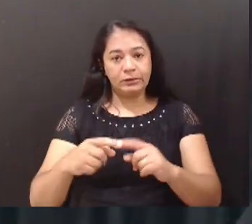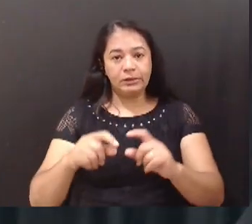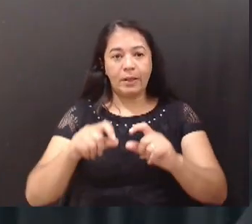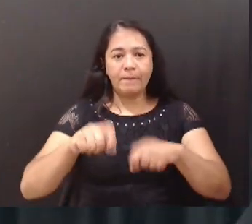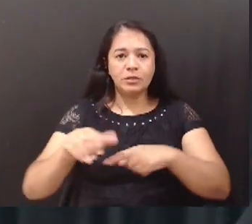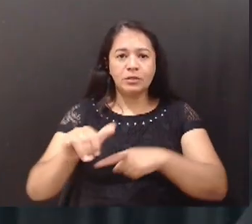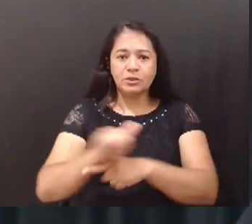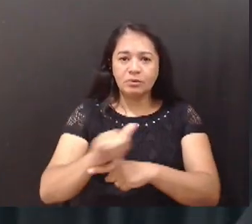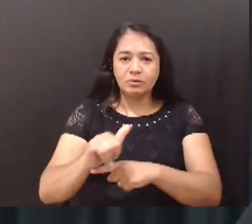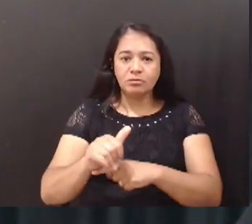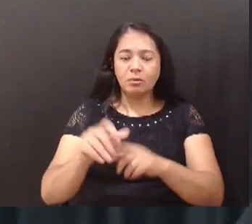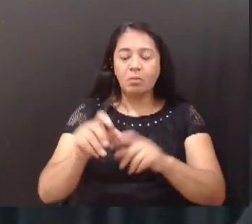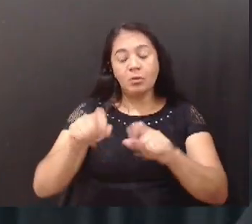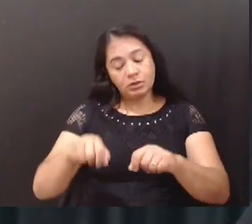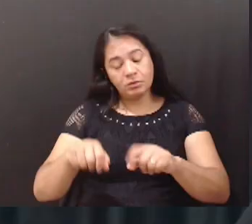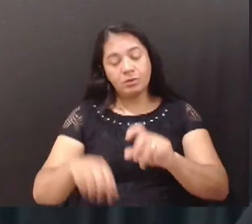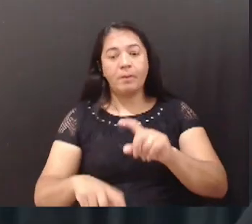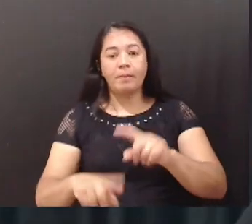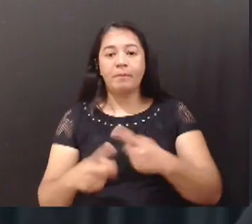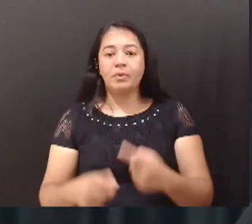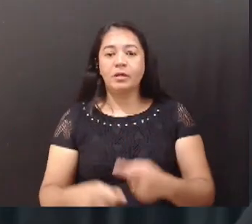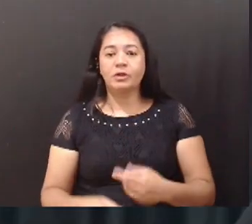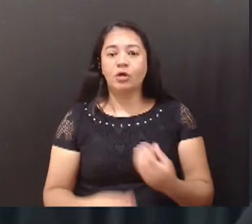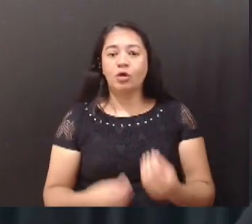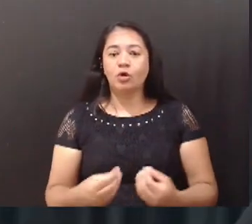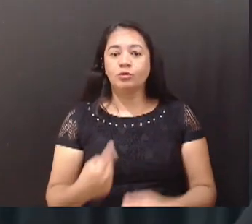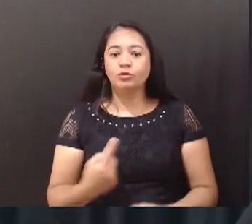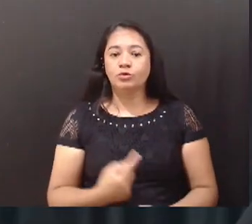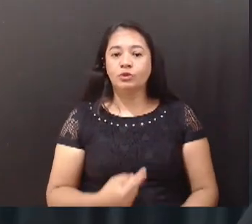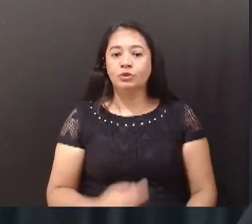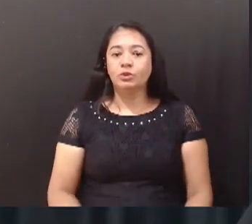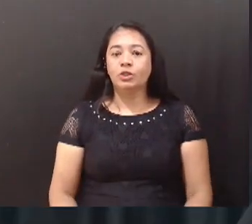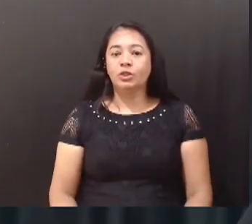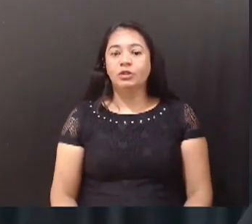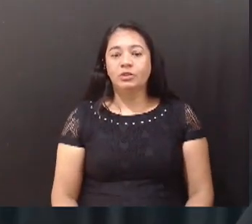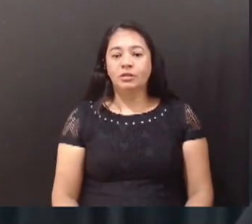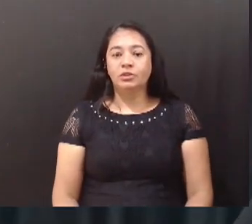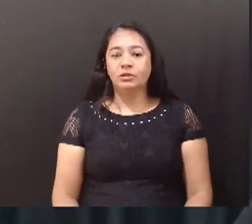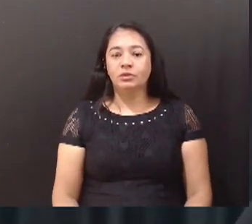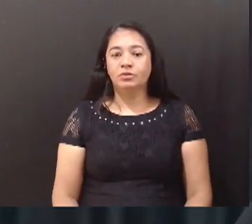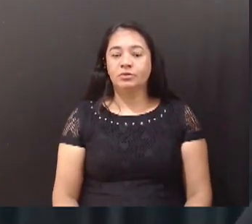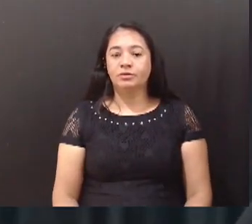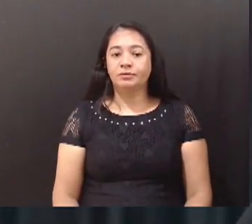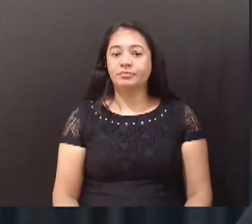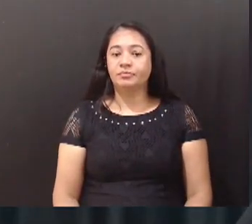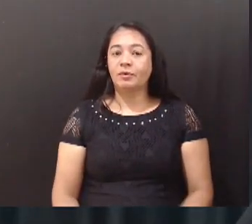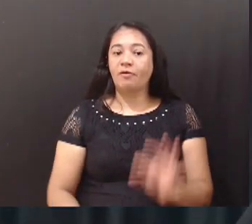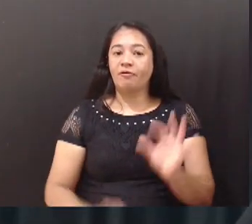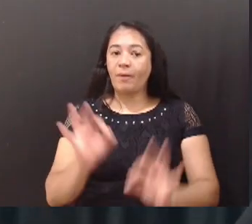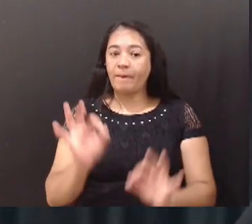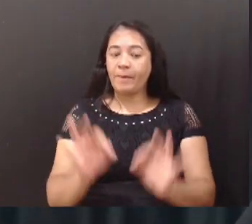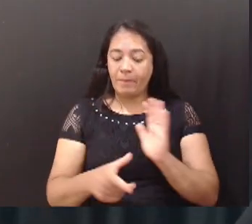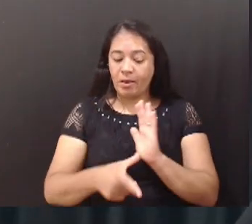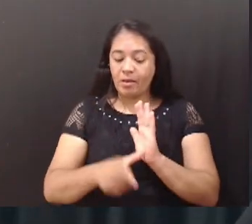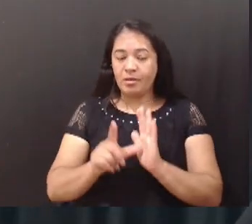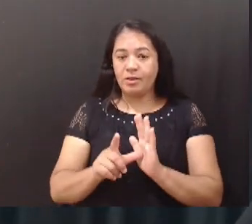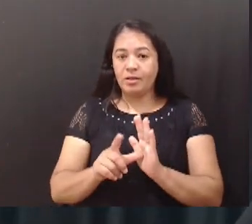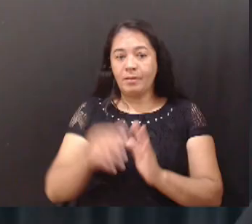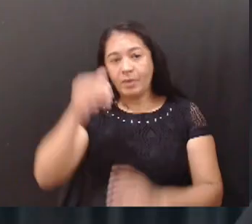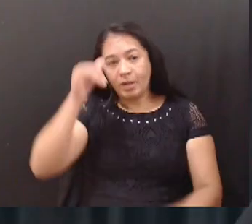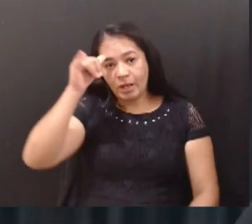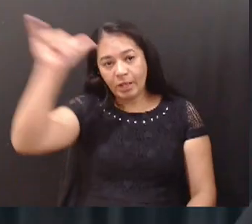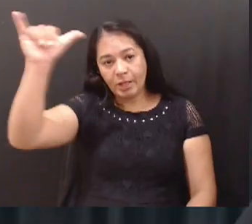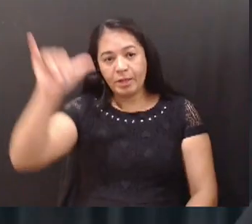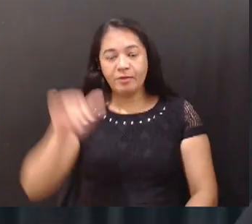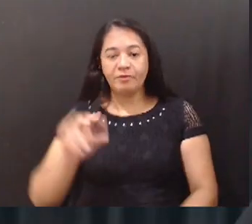pós-acontecimento? Dá. Mas como nosso tempo é limitado aqui, então vamos se preparar para ter as estratégias preventivas. Por